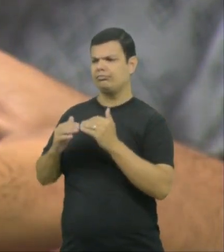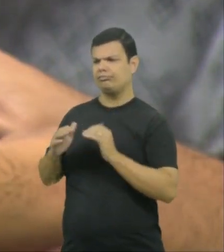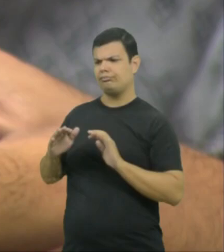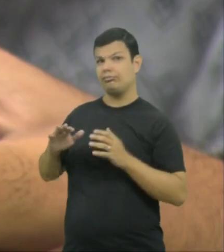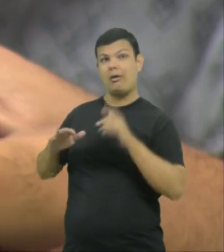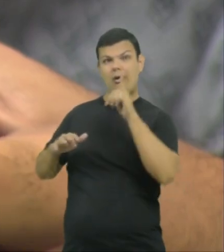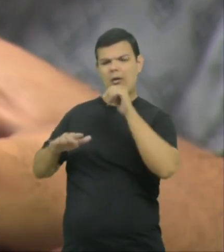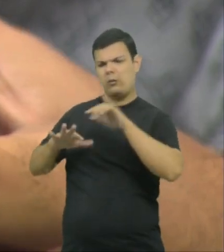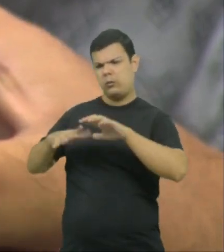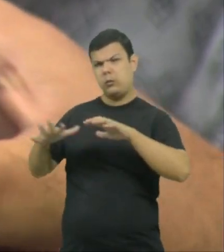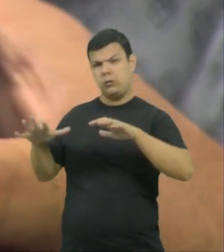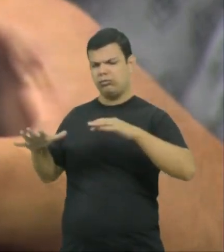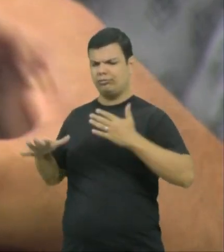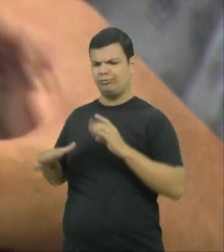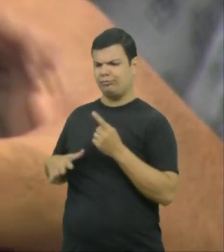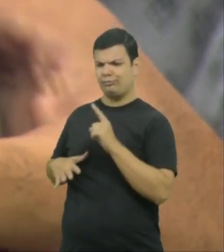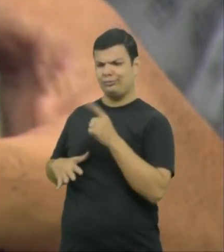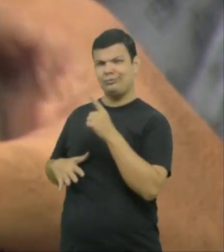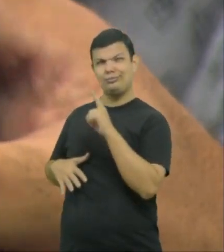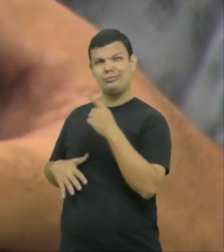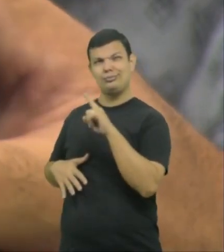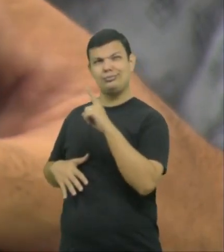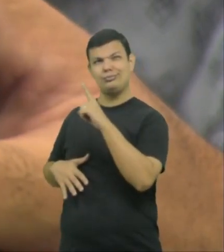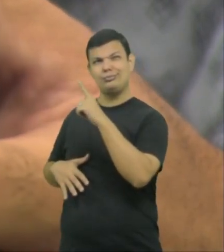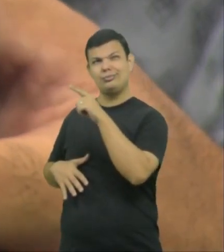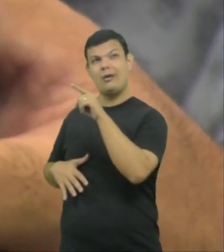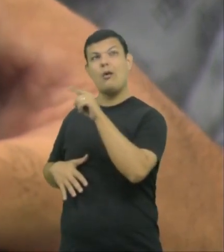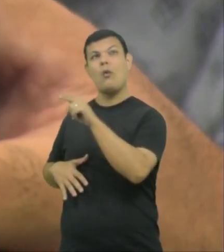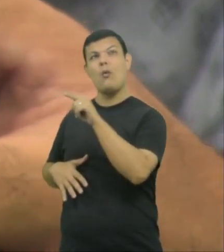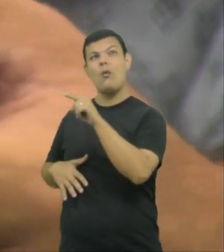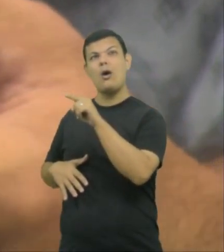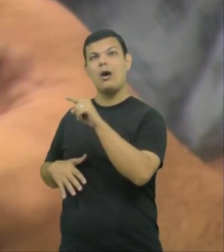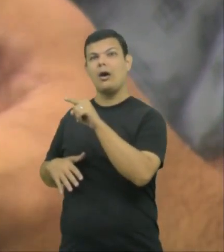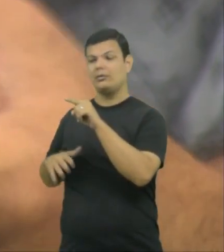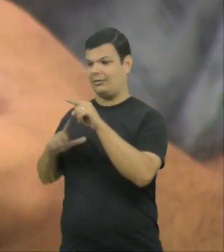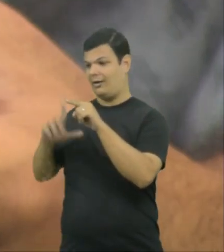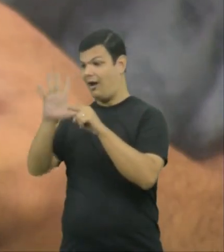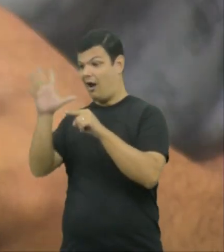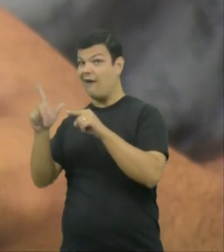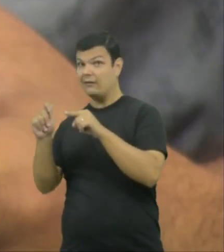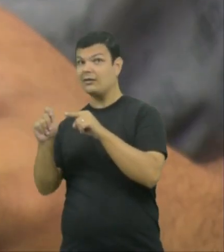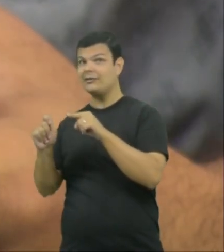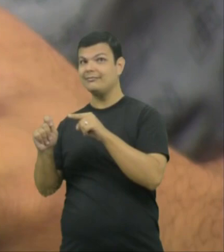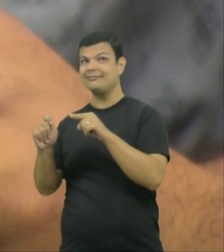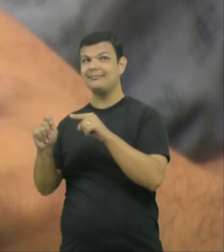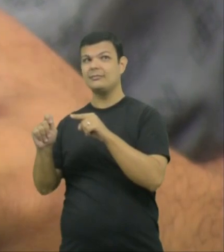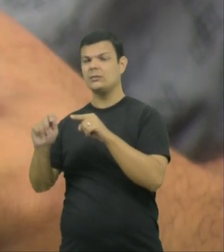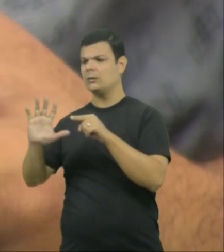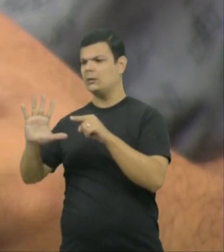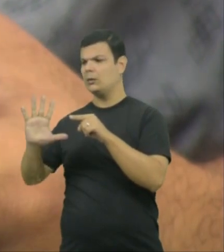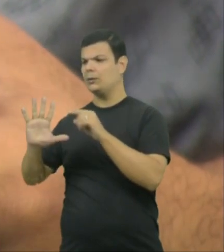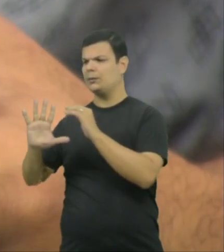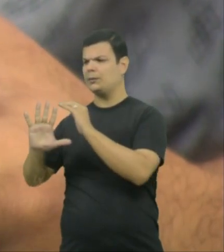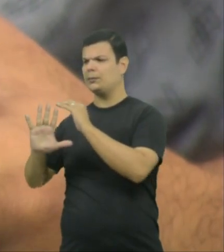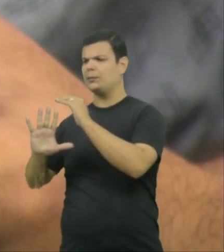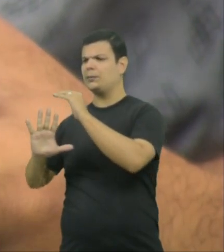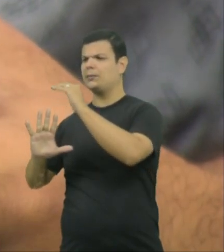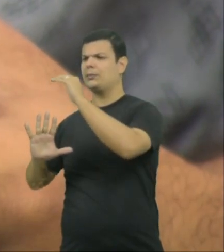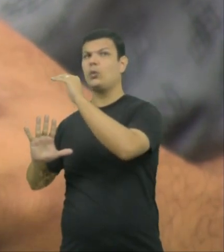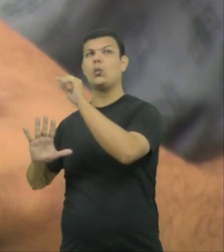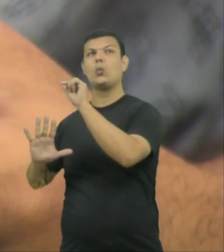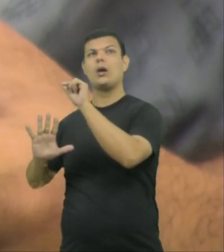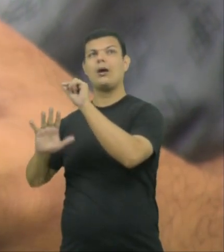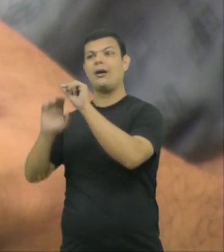atravessando aqui o nosso Oceano Atlântico, mais um pouquinho aqui do lado, nós temos nossos vizinhos africanos. E bem aqui em cima, olha onde